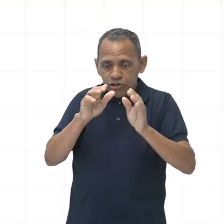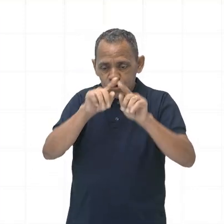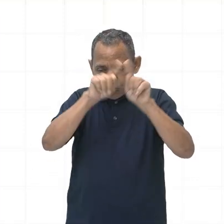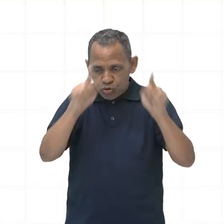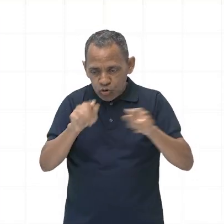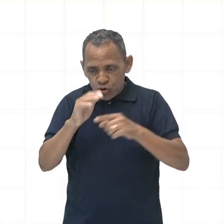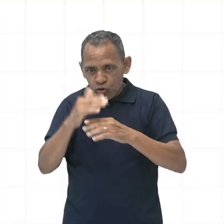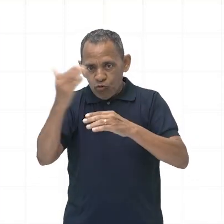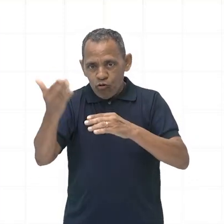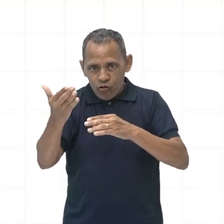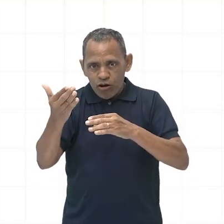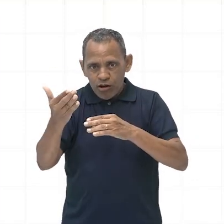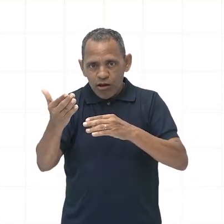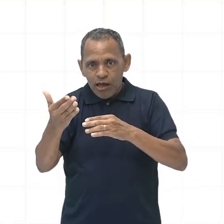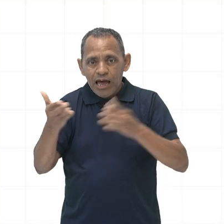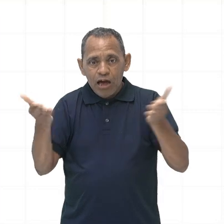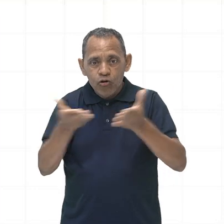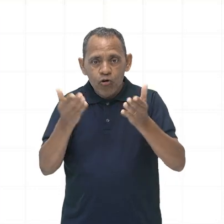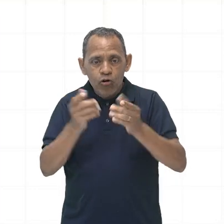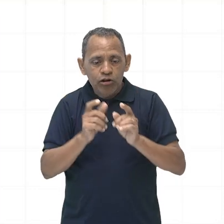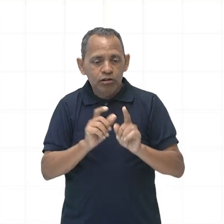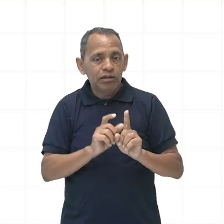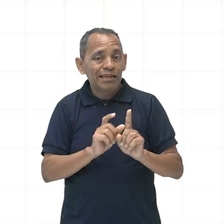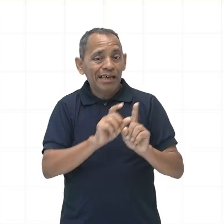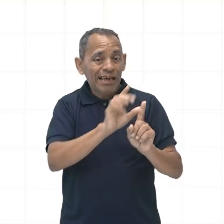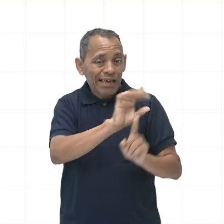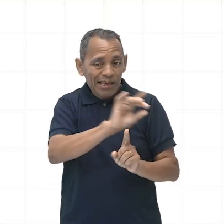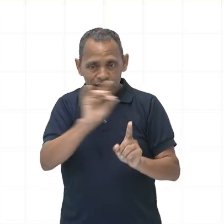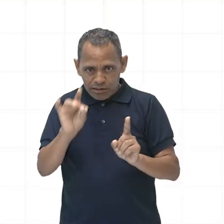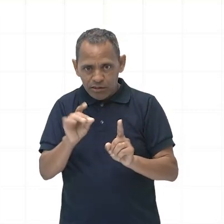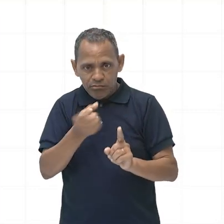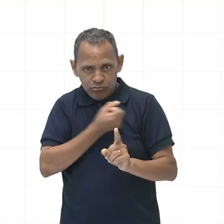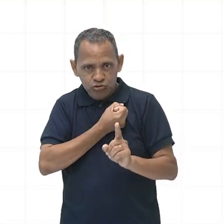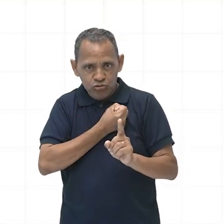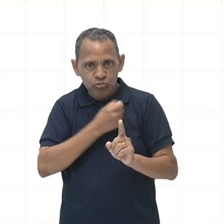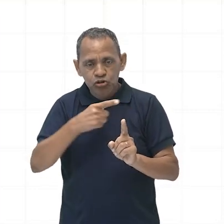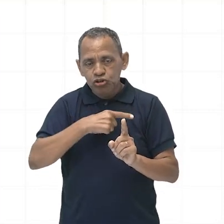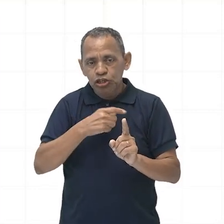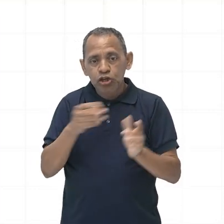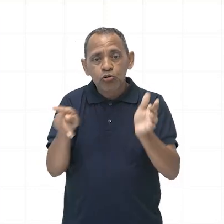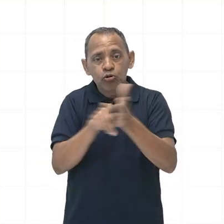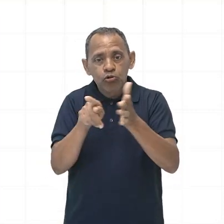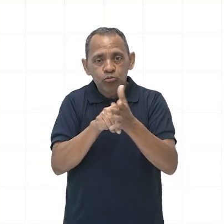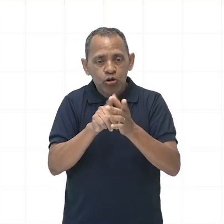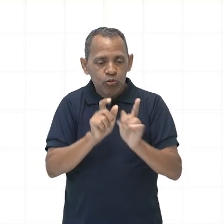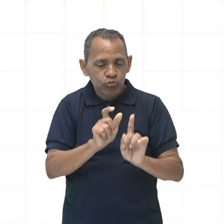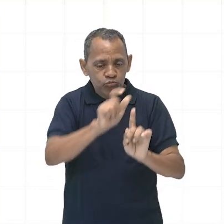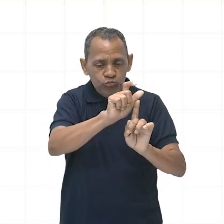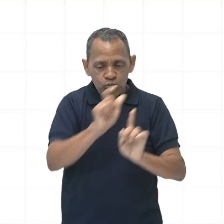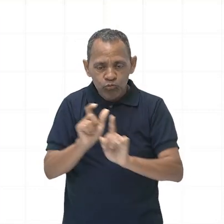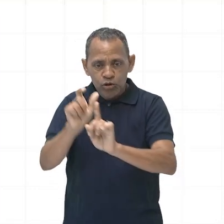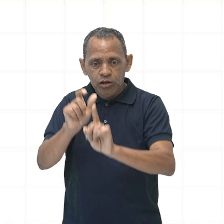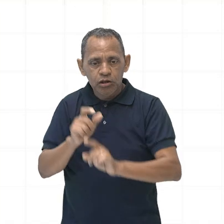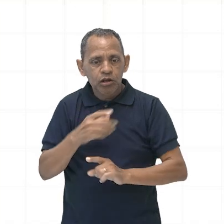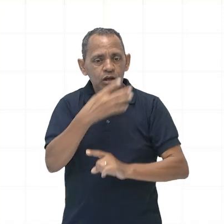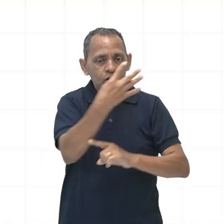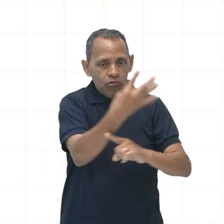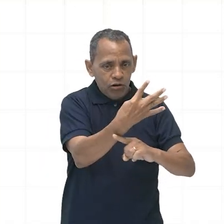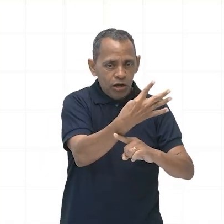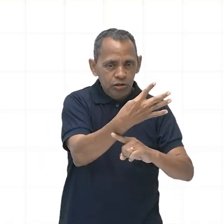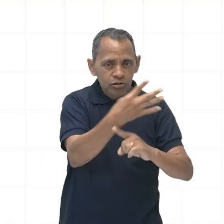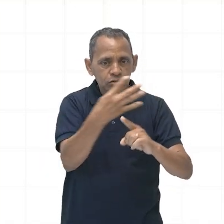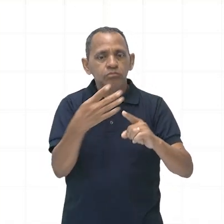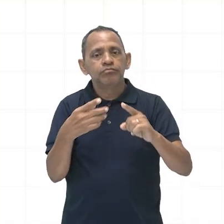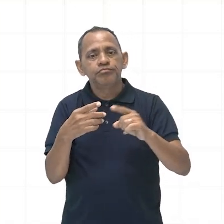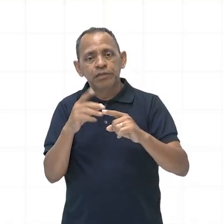fica distribuído aí para cada um deles. Então, dessa forma aqui, olha só, 4 elevado a menos 2, dividido